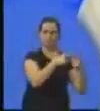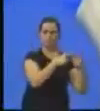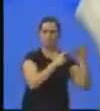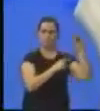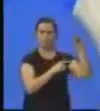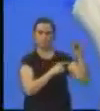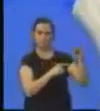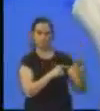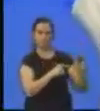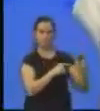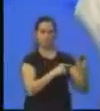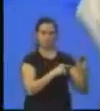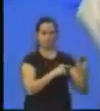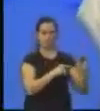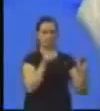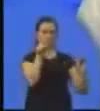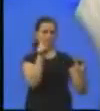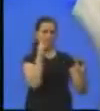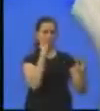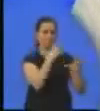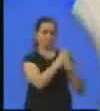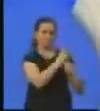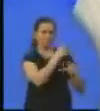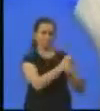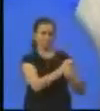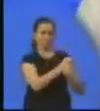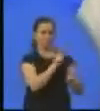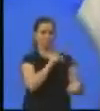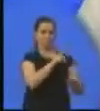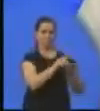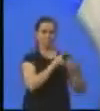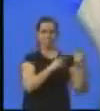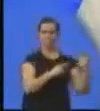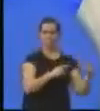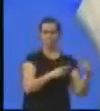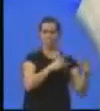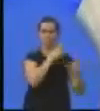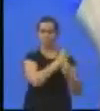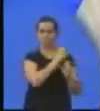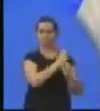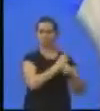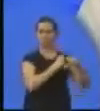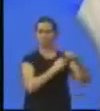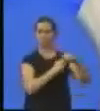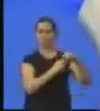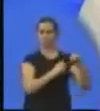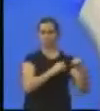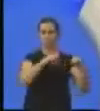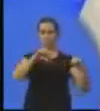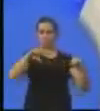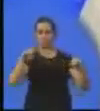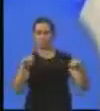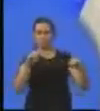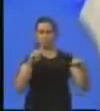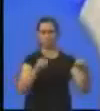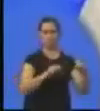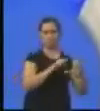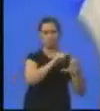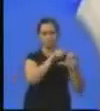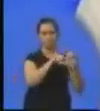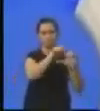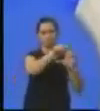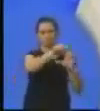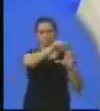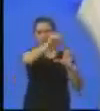colocado. Então, você vai, calculou aqueles pontos de 90 em 90. π sobre 2 em π sobre 2. Dei a volta até